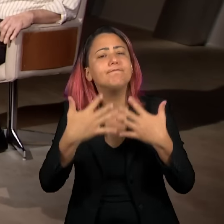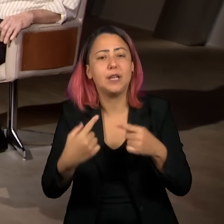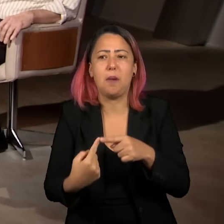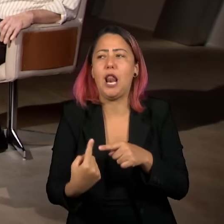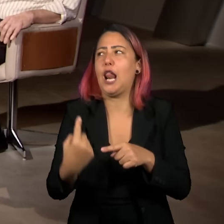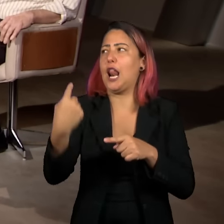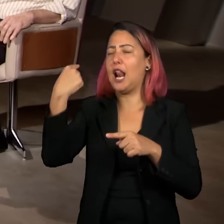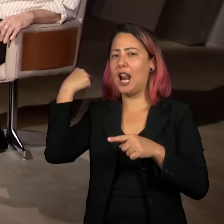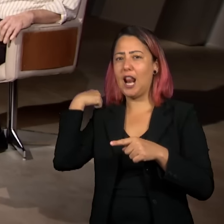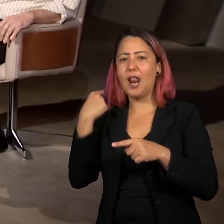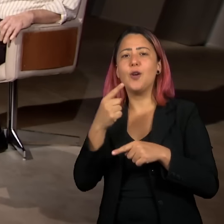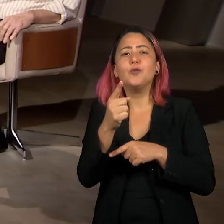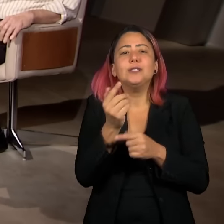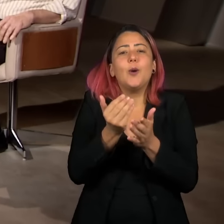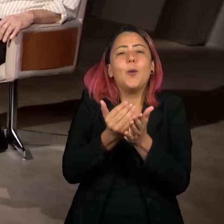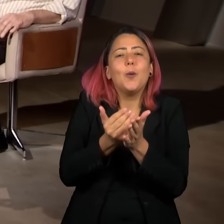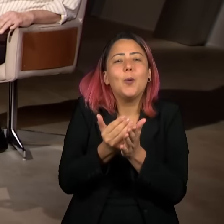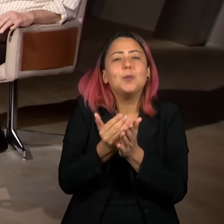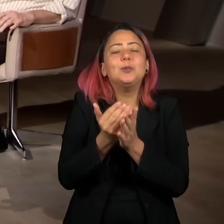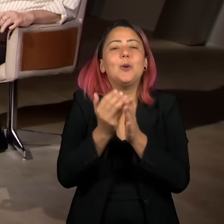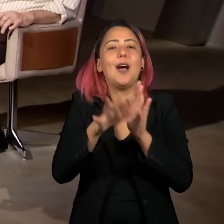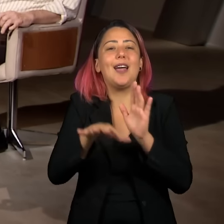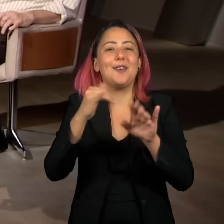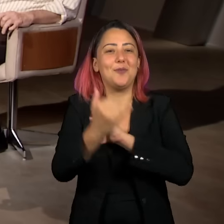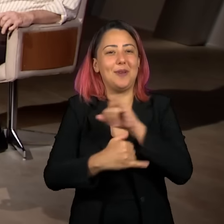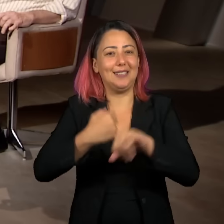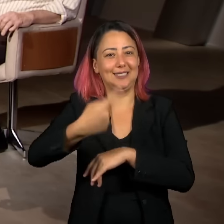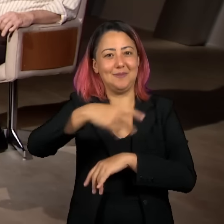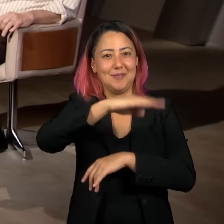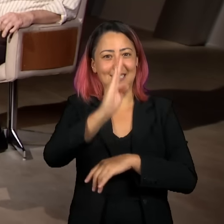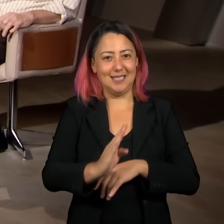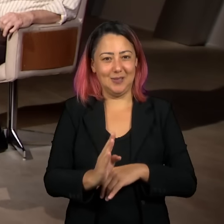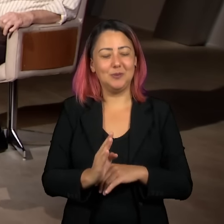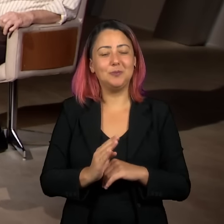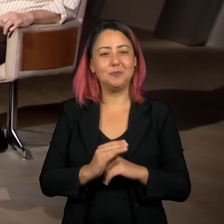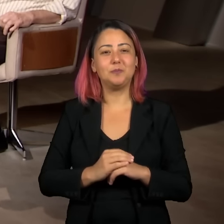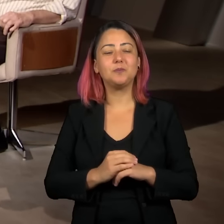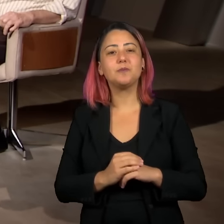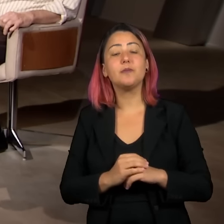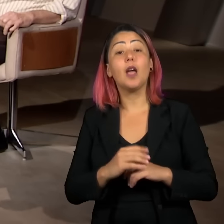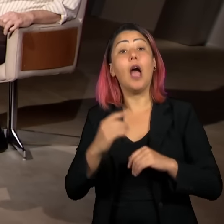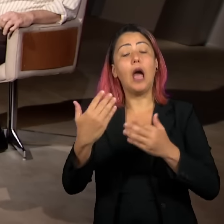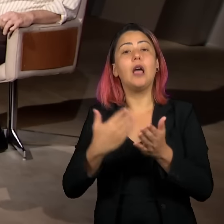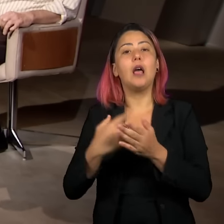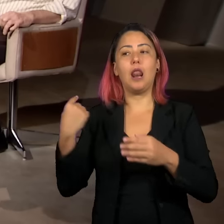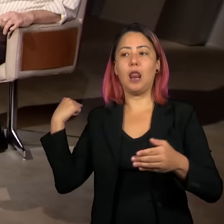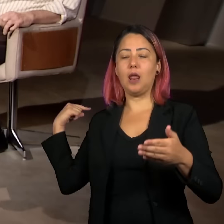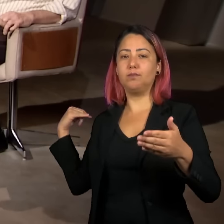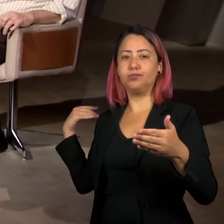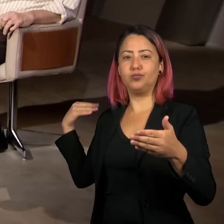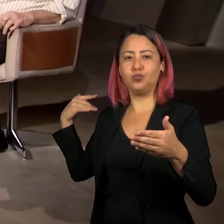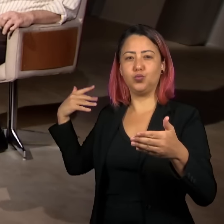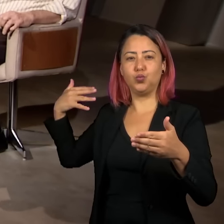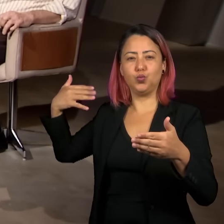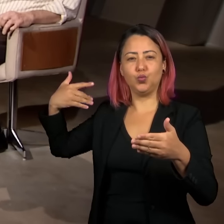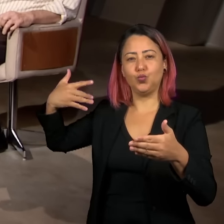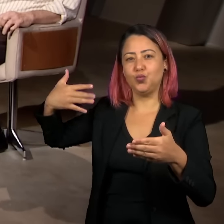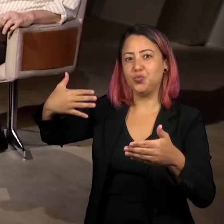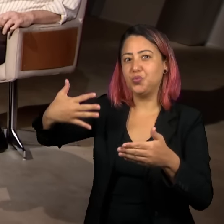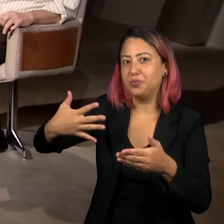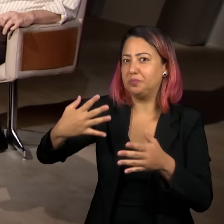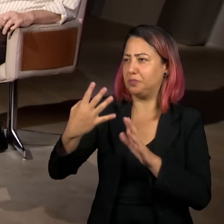Pioneiros da informática na educação no Brasil eh de lá para cá então a gente tá falando aí de uns